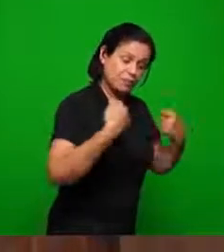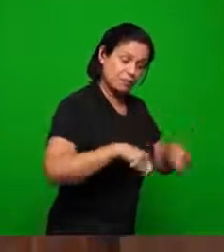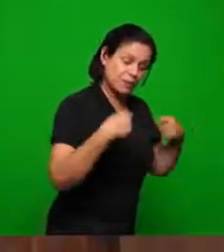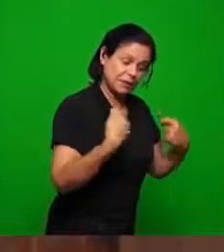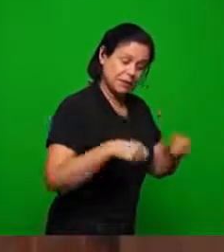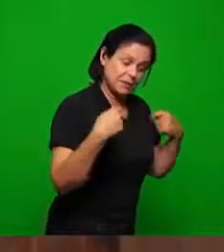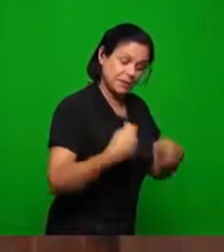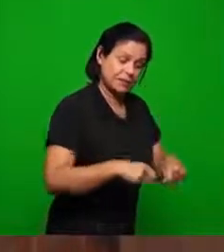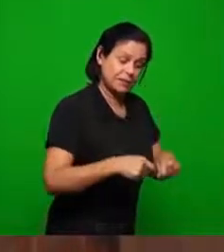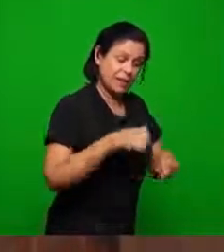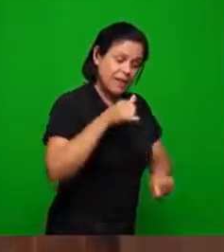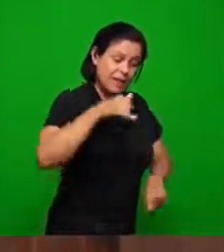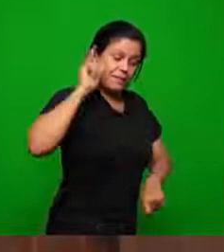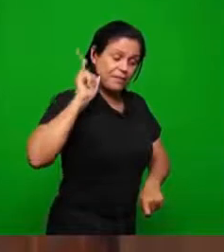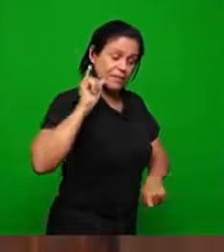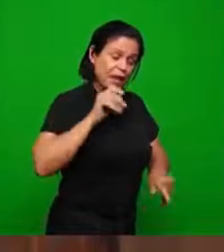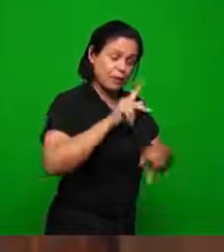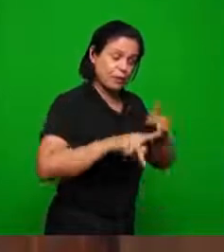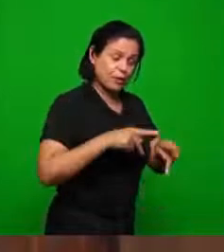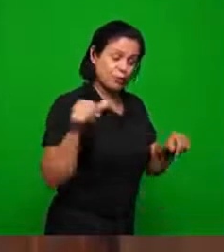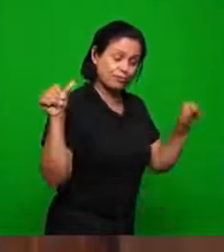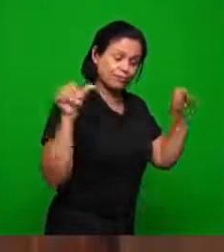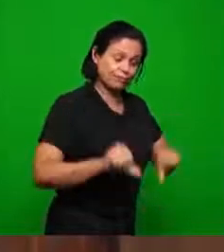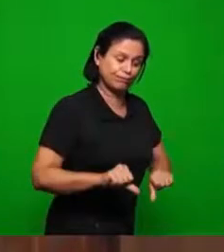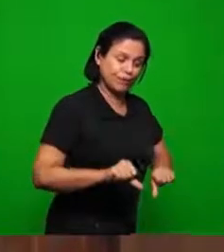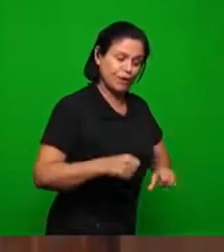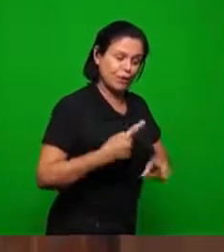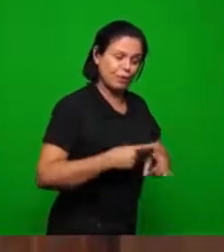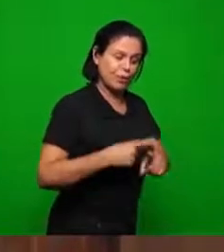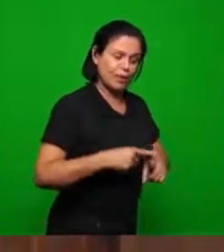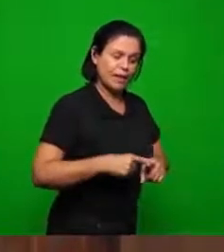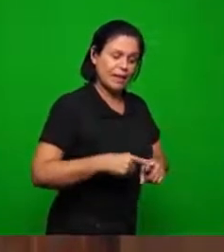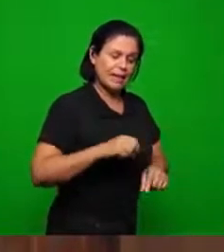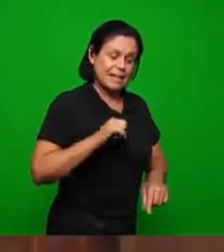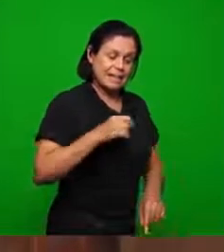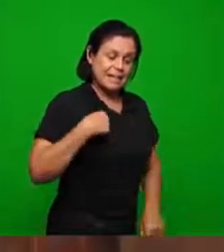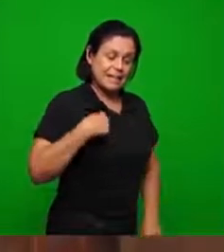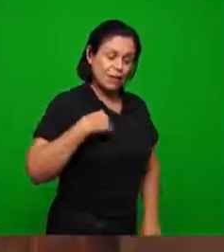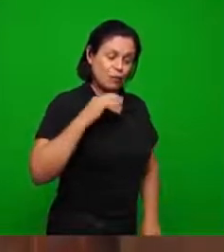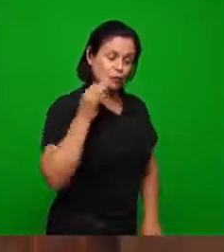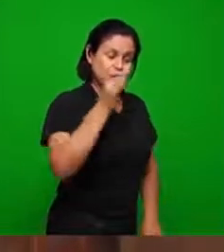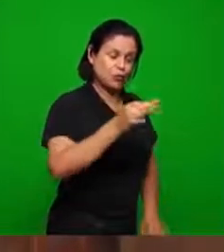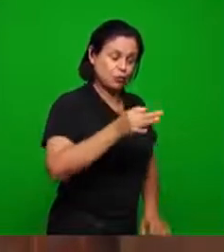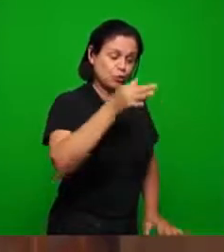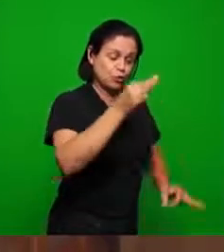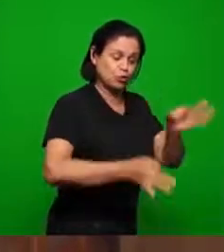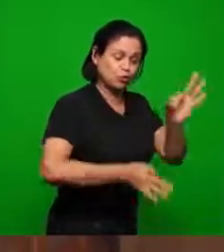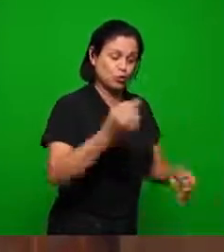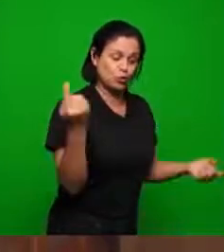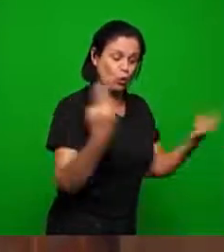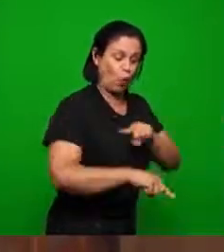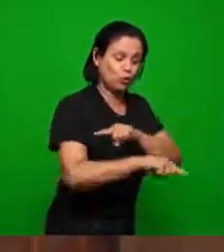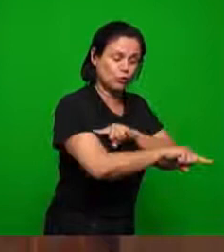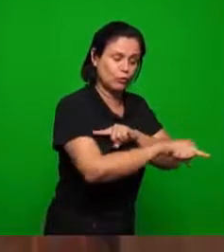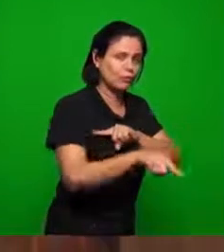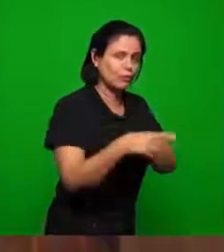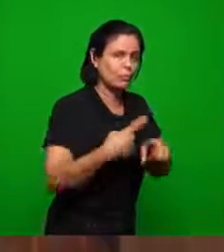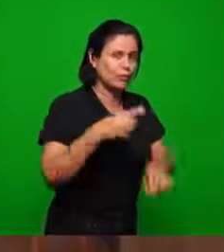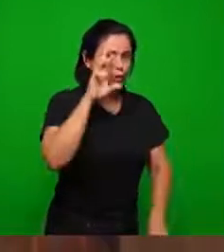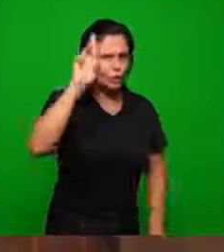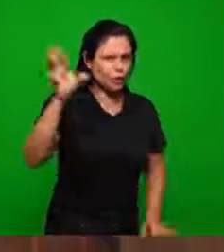com a espada da minha boca. Meus irmãos, aí estava a profecia, onde o Senhor não ia